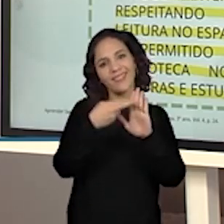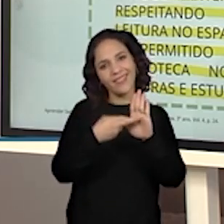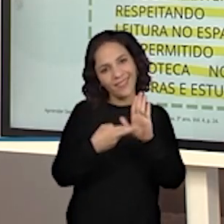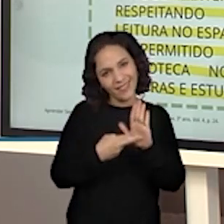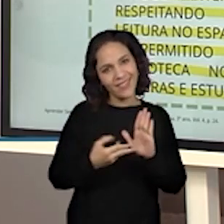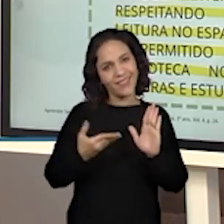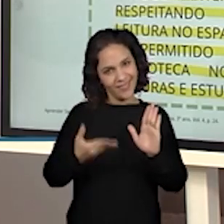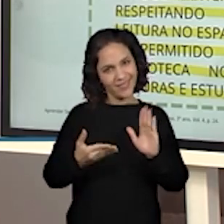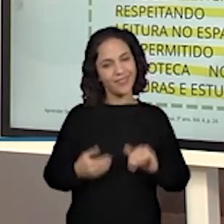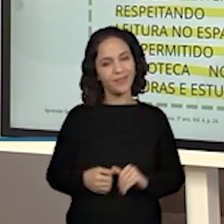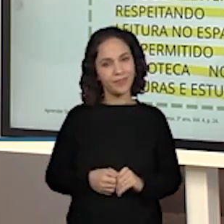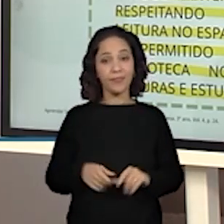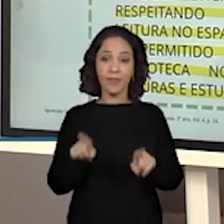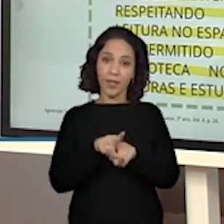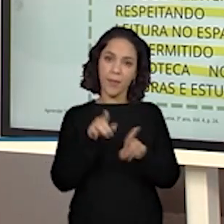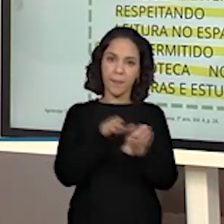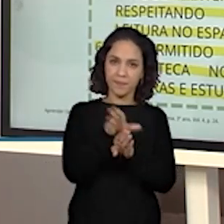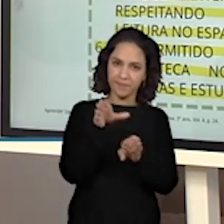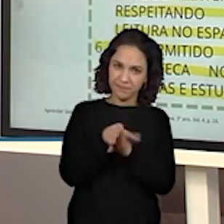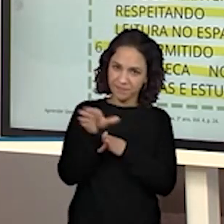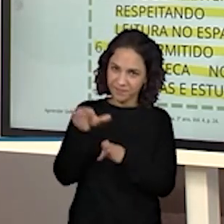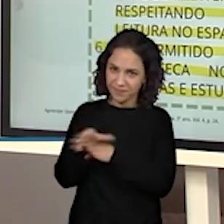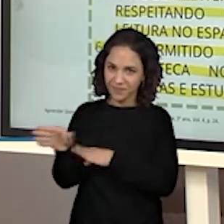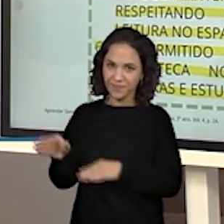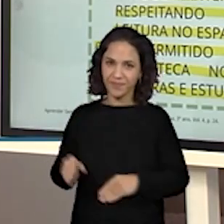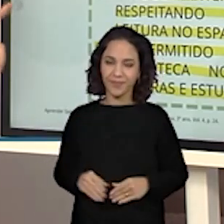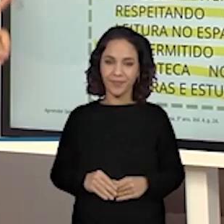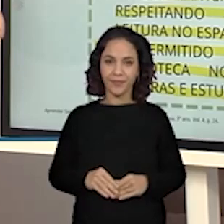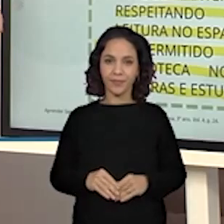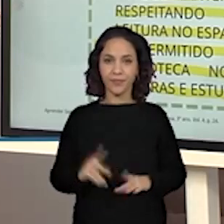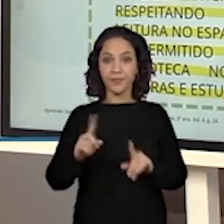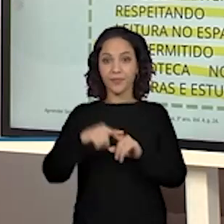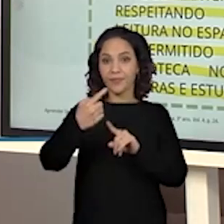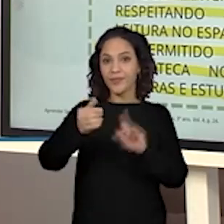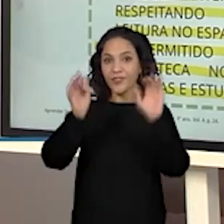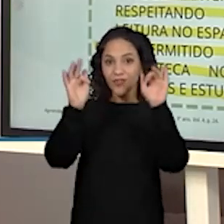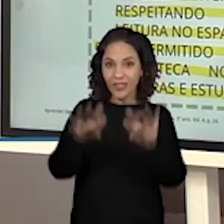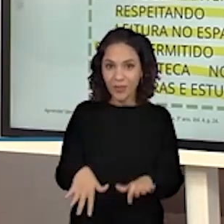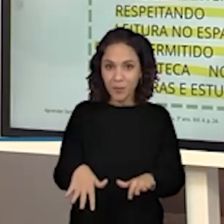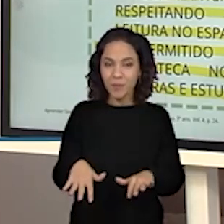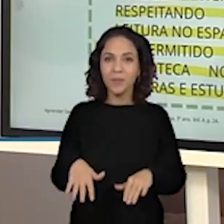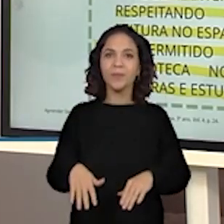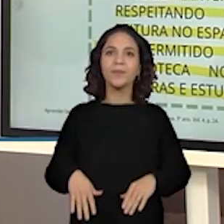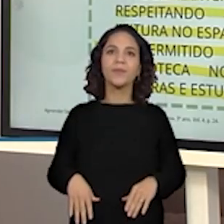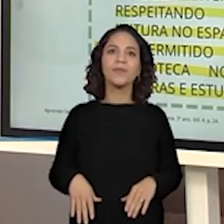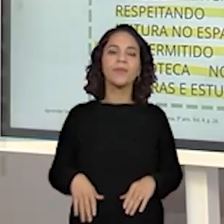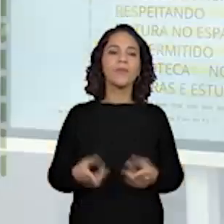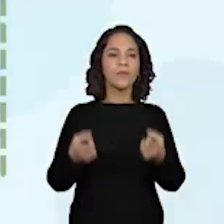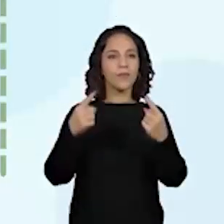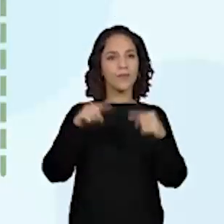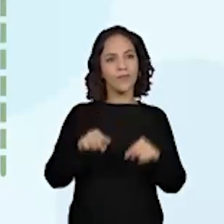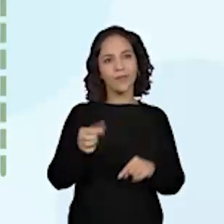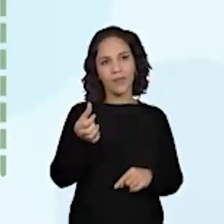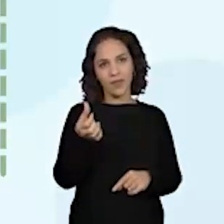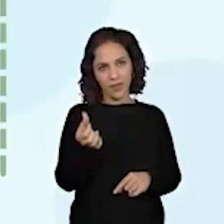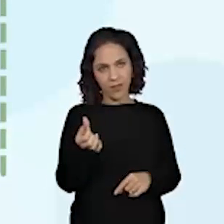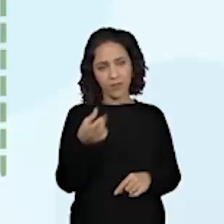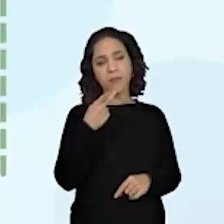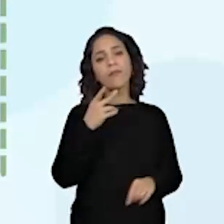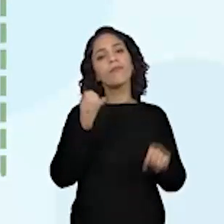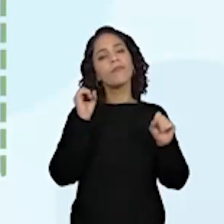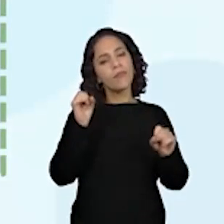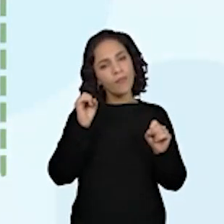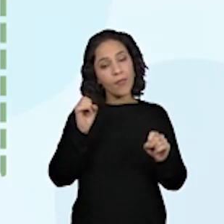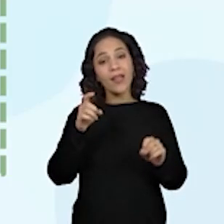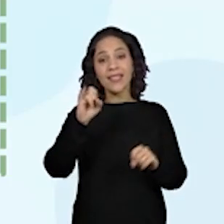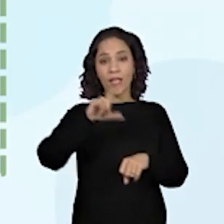seguir as regras e as orientações. No final, na 6, é permitido usar o